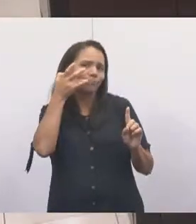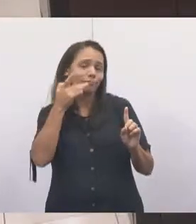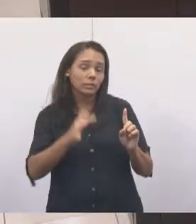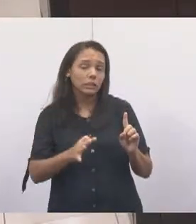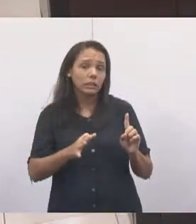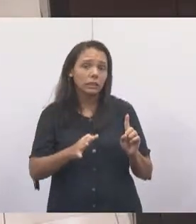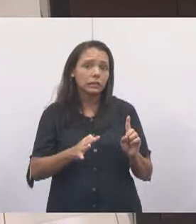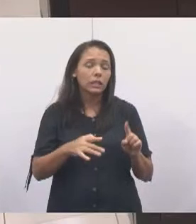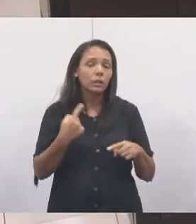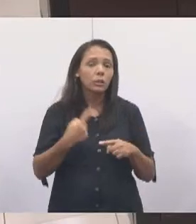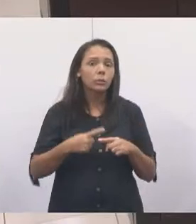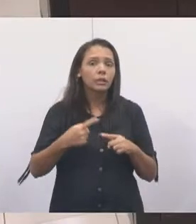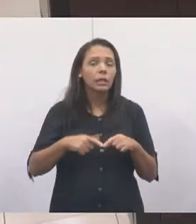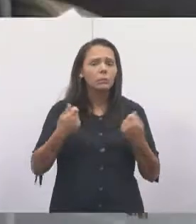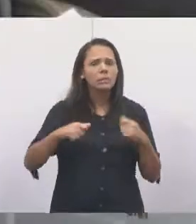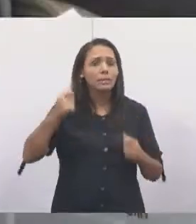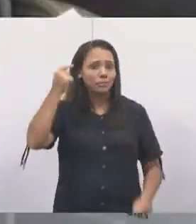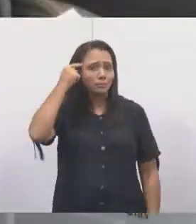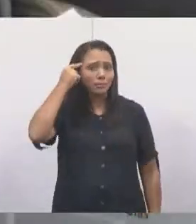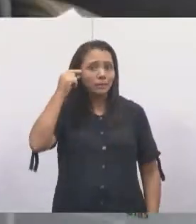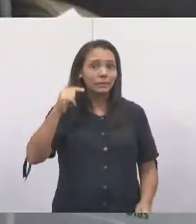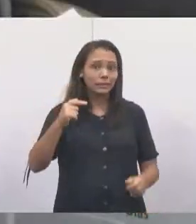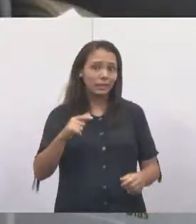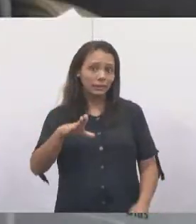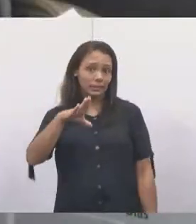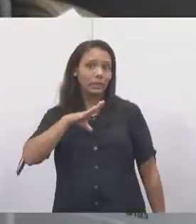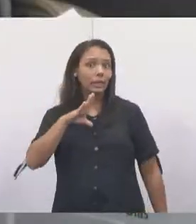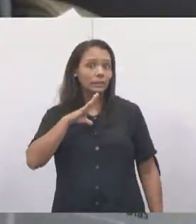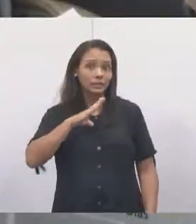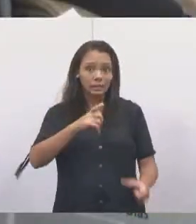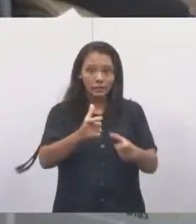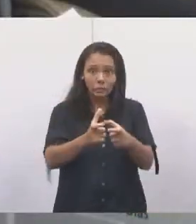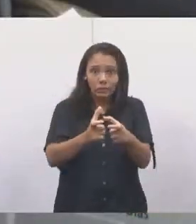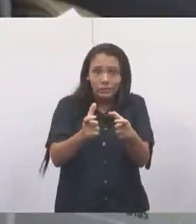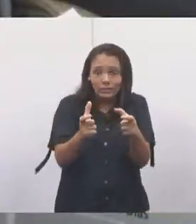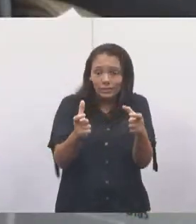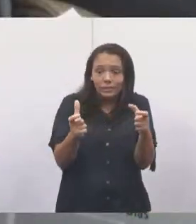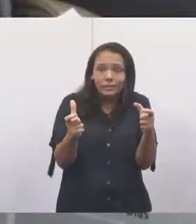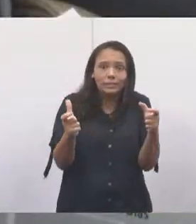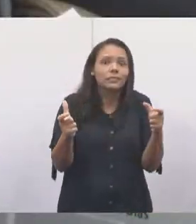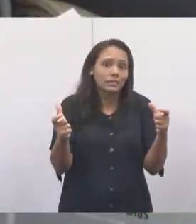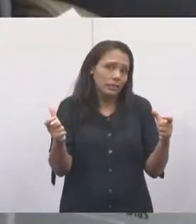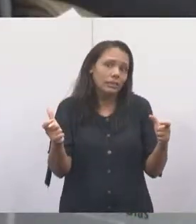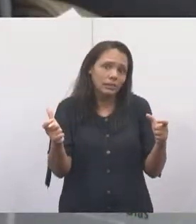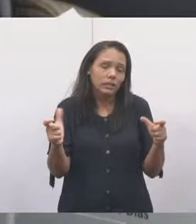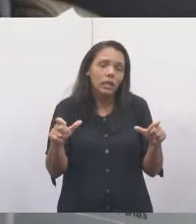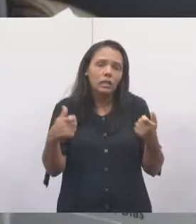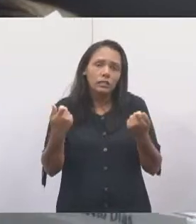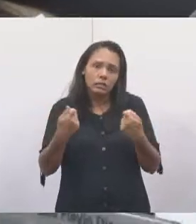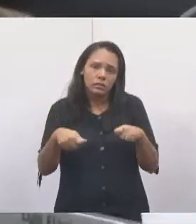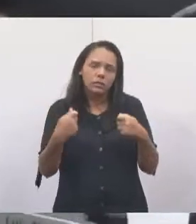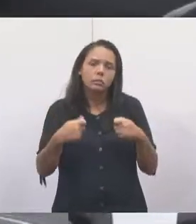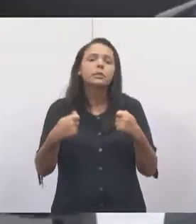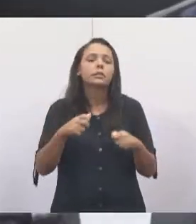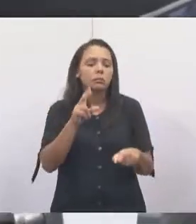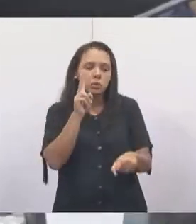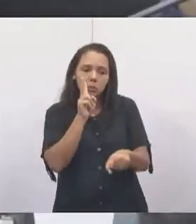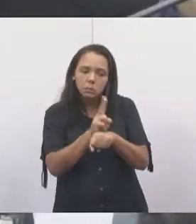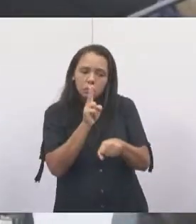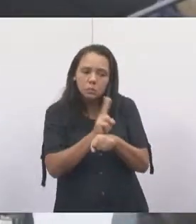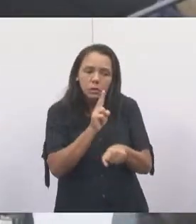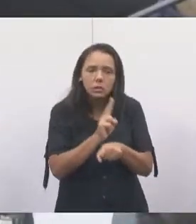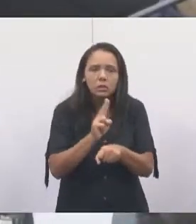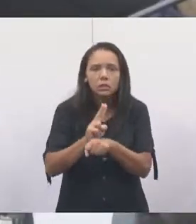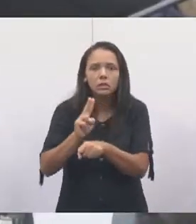nós precisamos pensar também que ela se desenvolve, que ela cresce. E aí nós também precisamos fazer com que a proteção às nossas